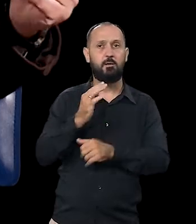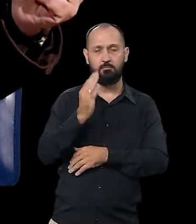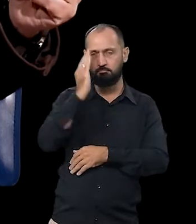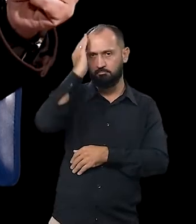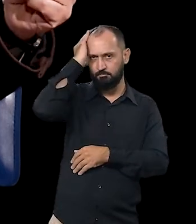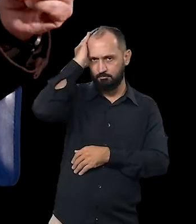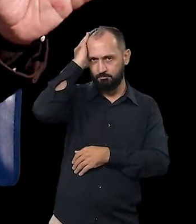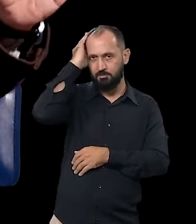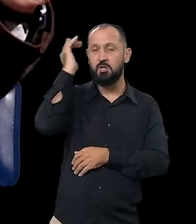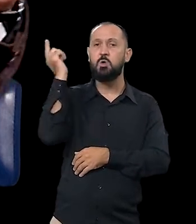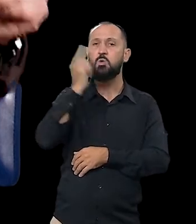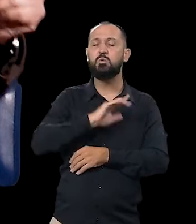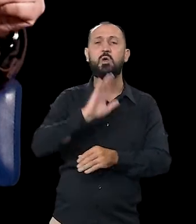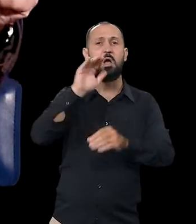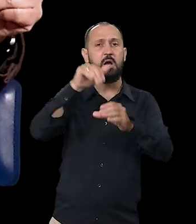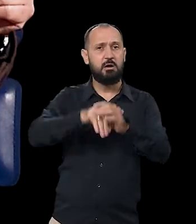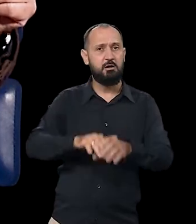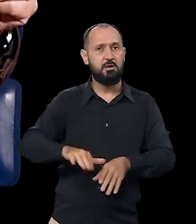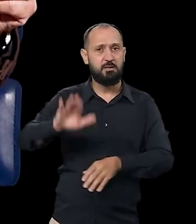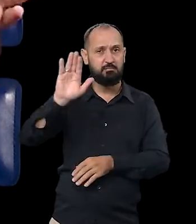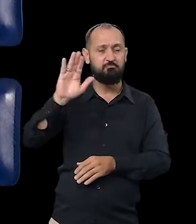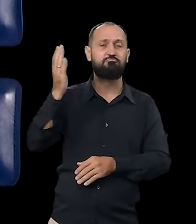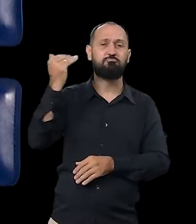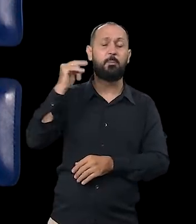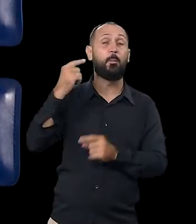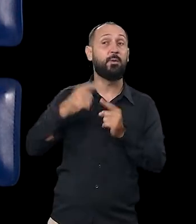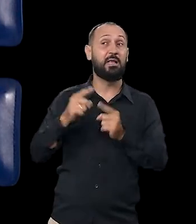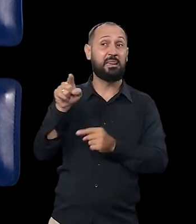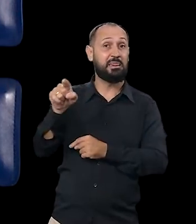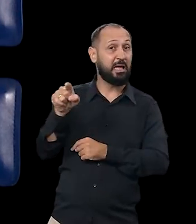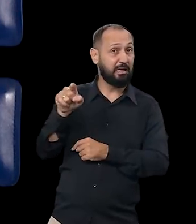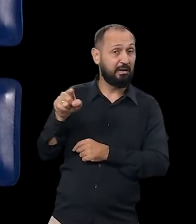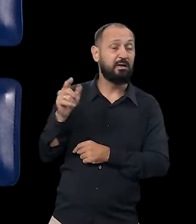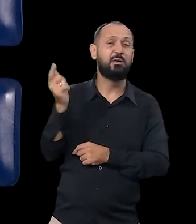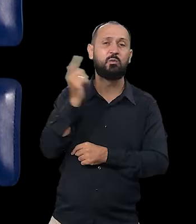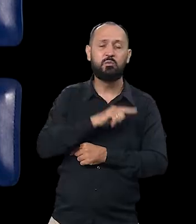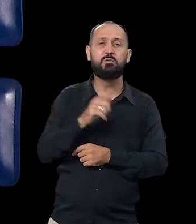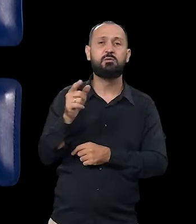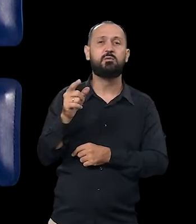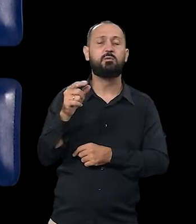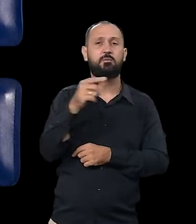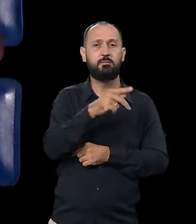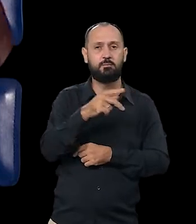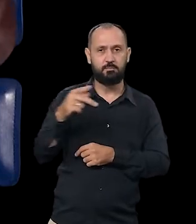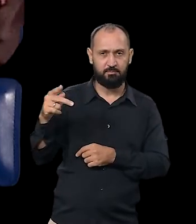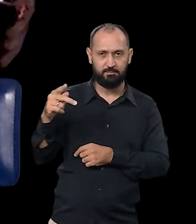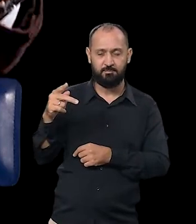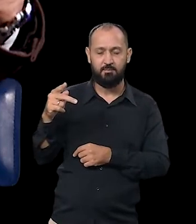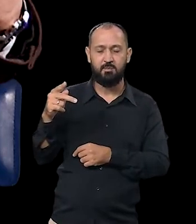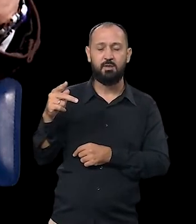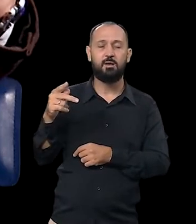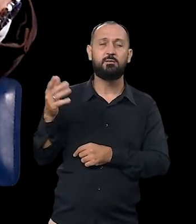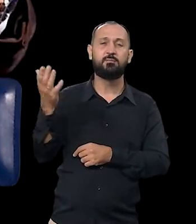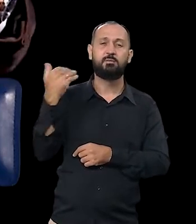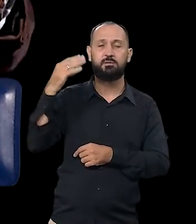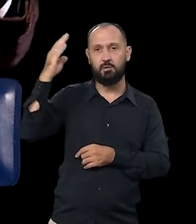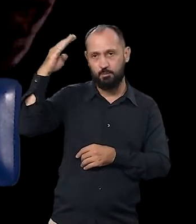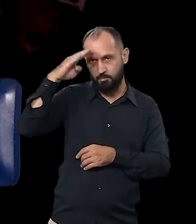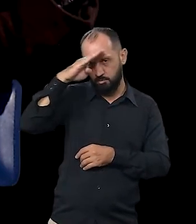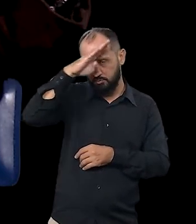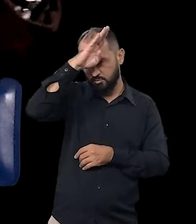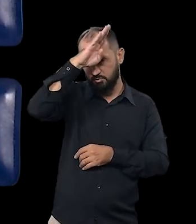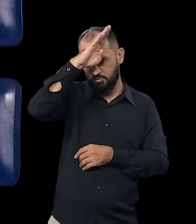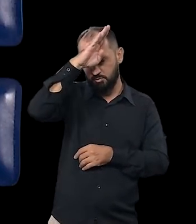reeleição do governador Reinaldo Azambuja foi muito complexa, porque naquela reeleição o presidente Bolsonaro, não é,